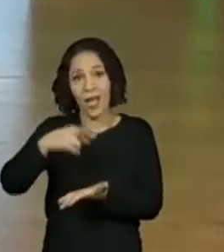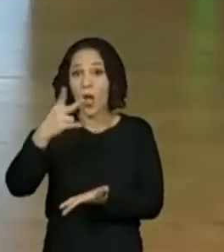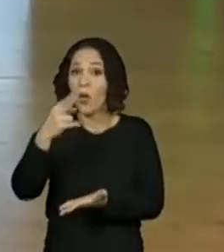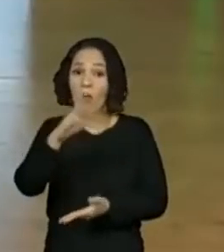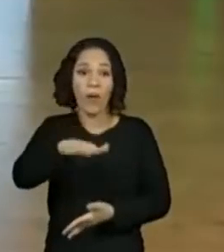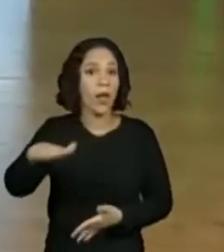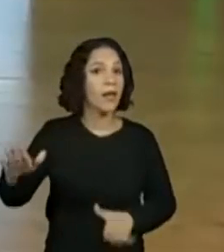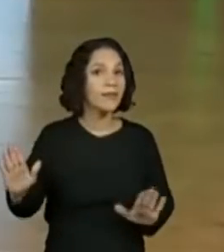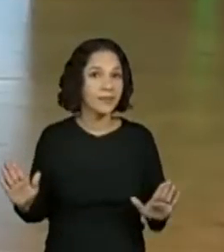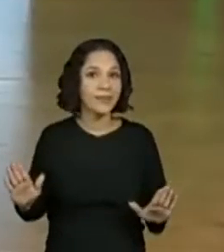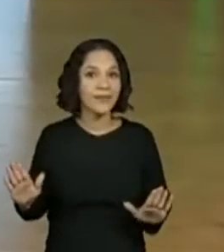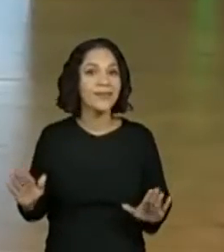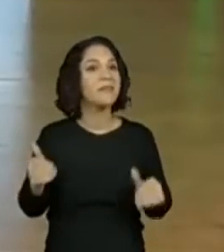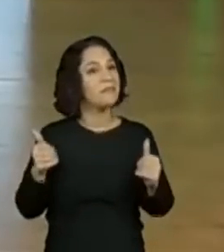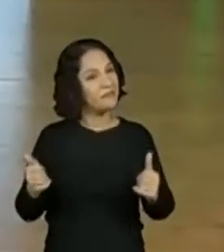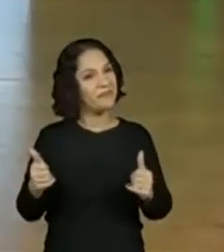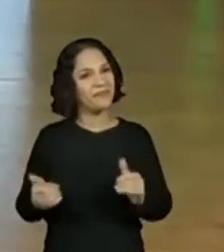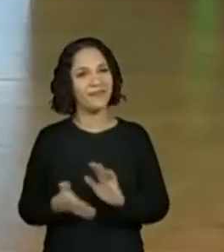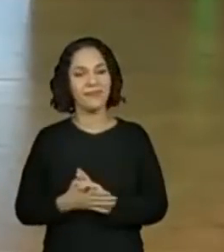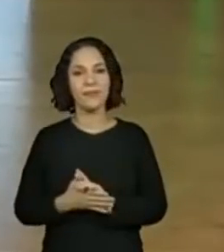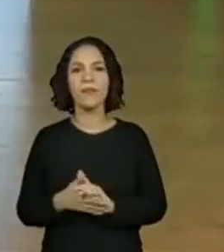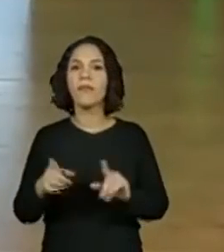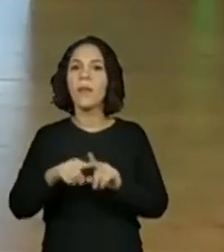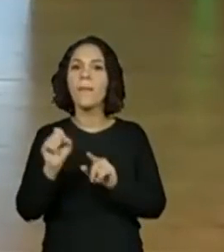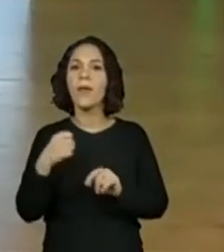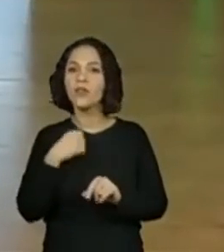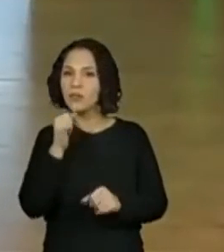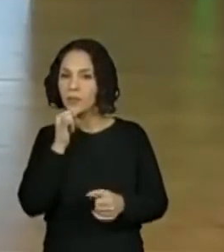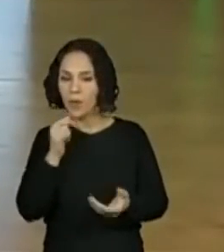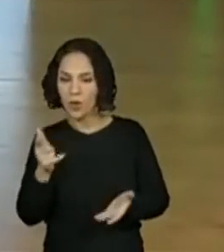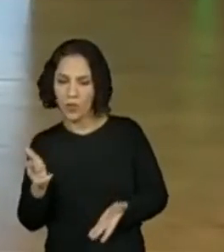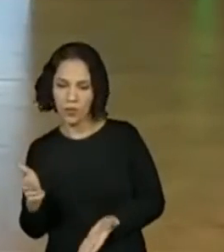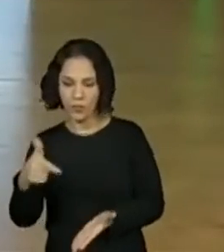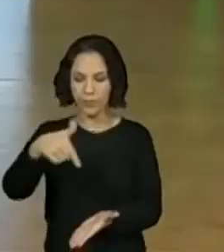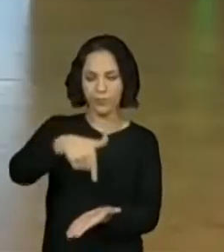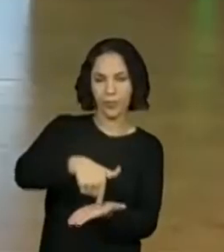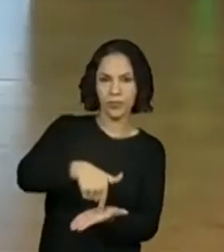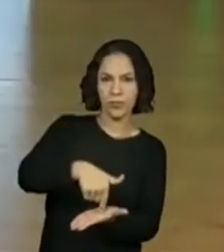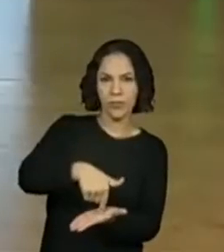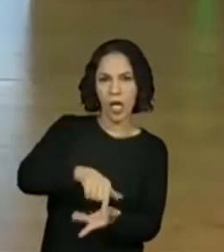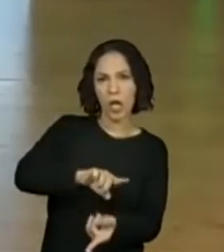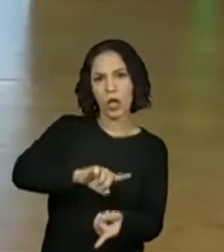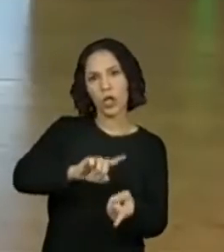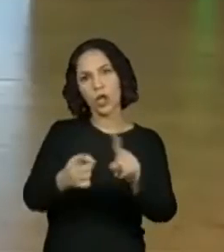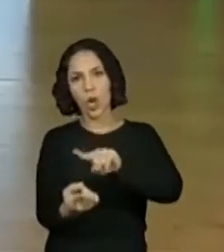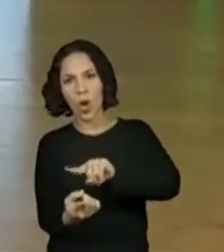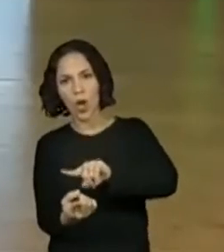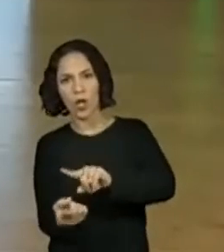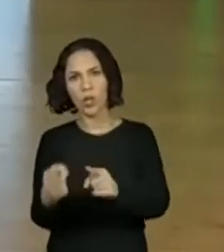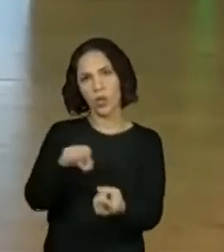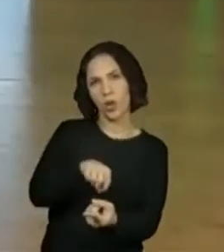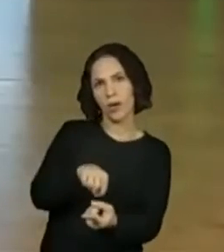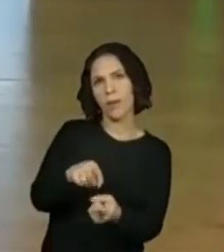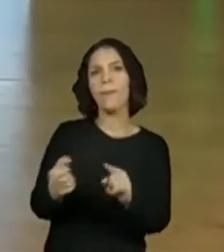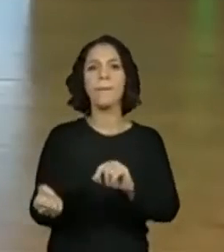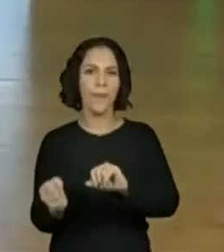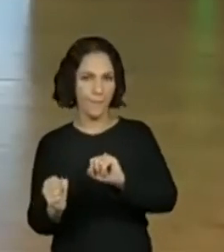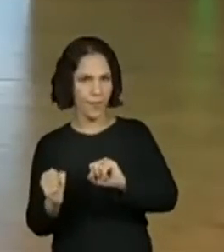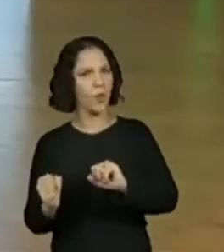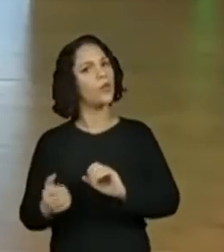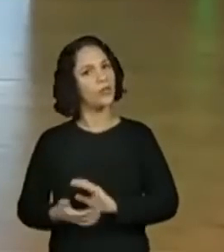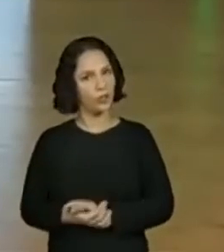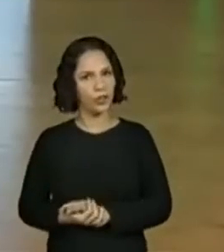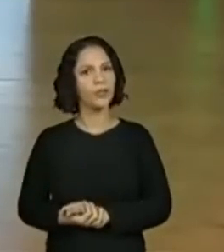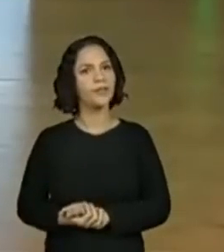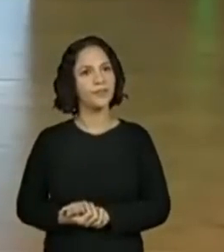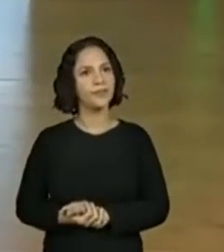criançada, isso não aí. É isso? É. E dá também para ir trocando de pé, viu, Pro? Se for desequilibrar, quiser trocar o pé pra...